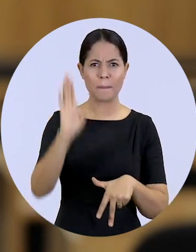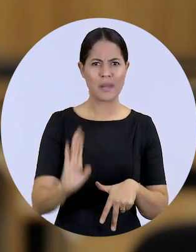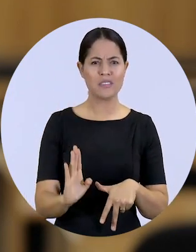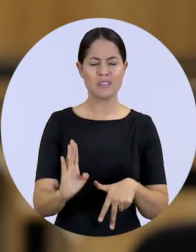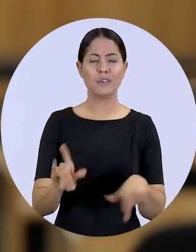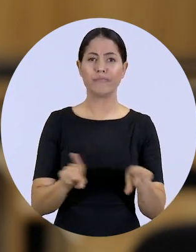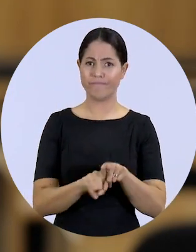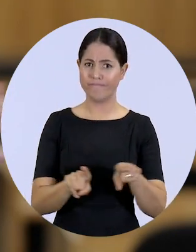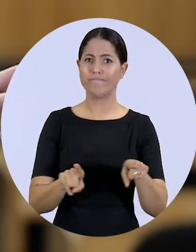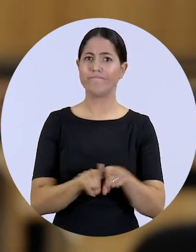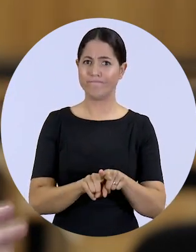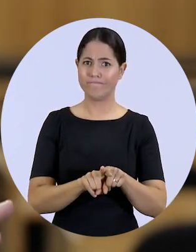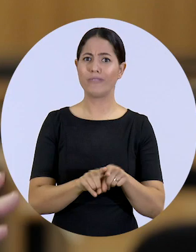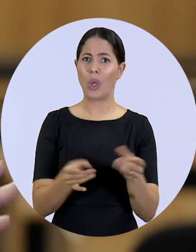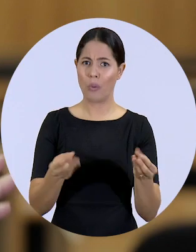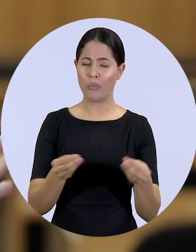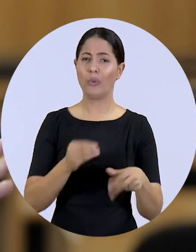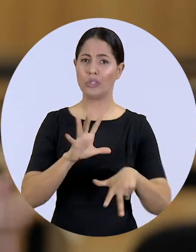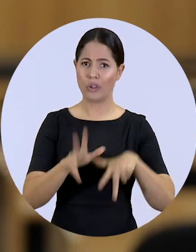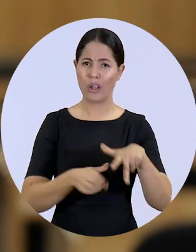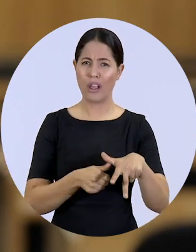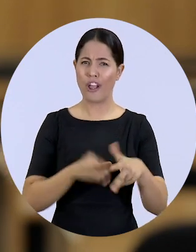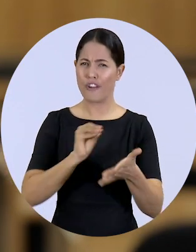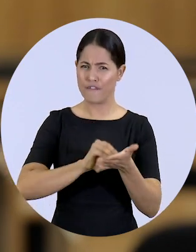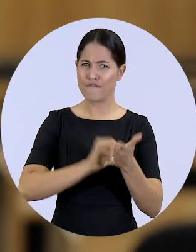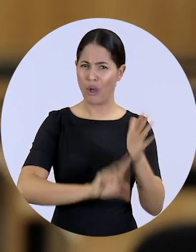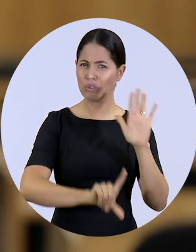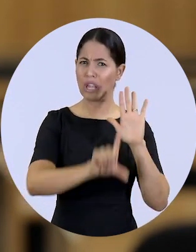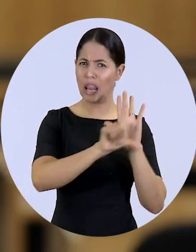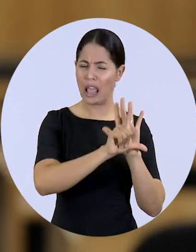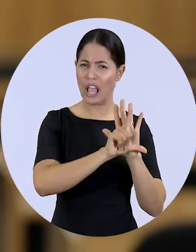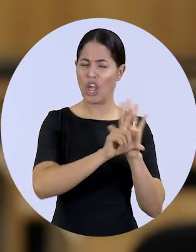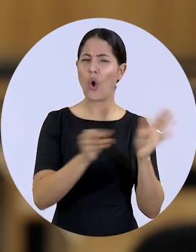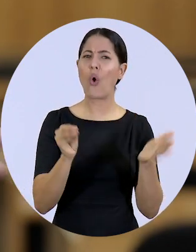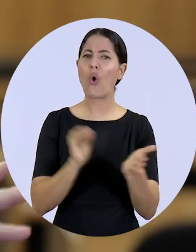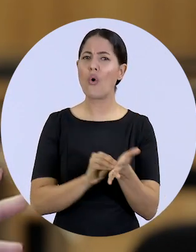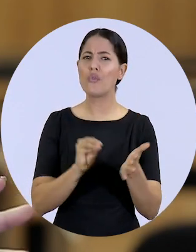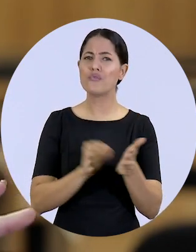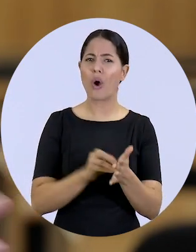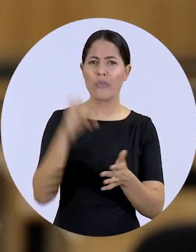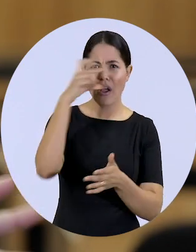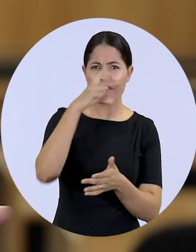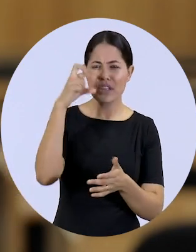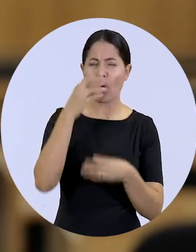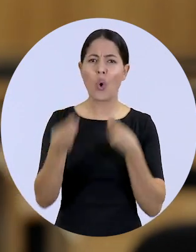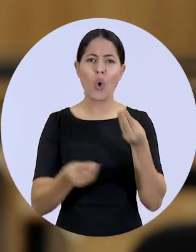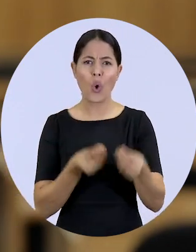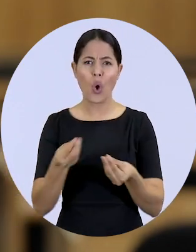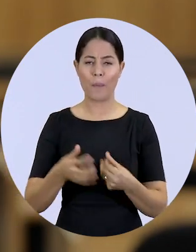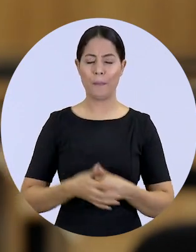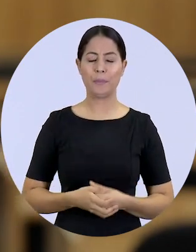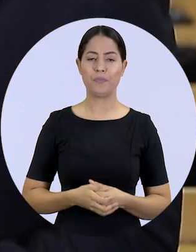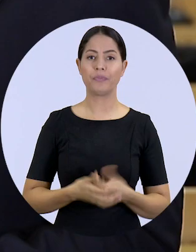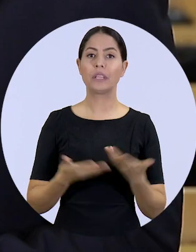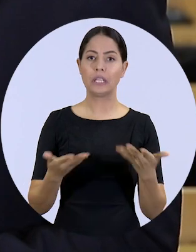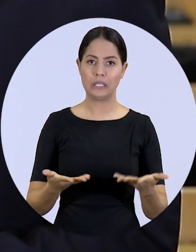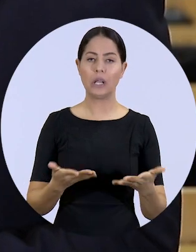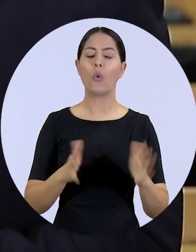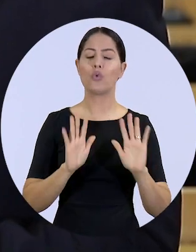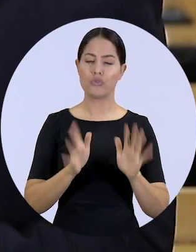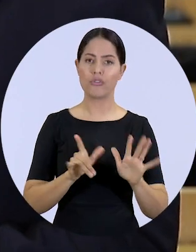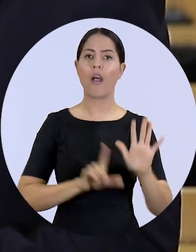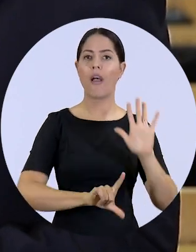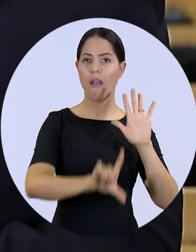países, mais uma vez. Podemos falar, doutor Gustavo, falta legislação ou falta, talvez, fiscalização? Nós temos